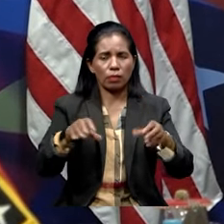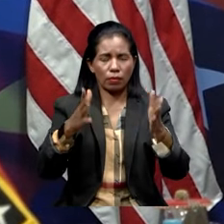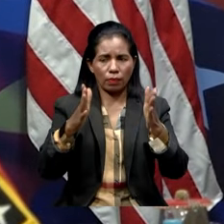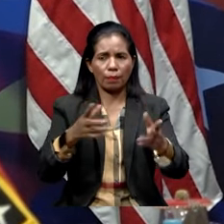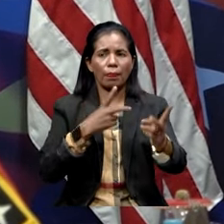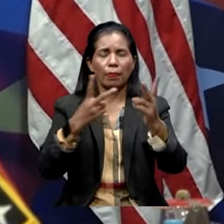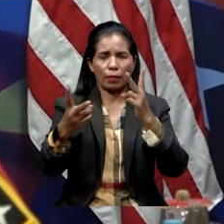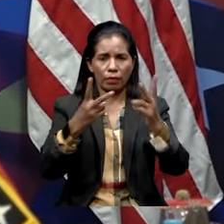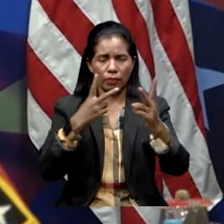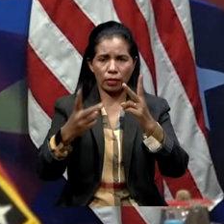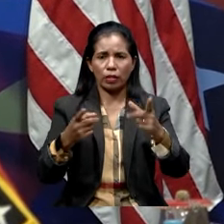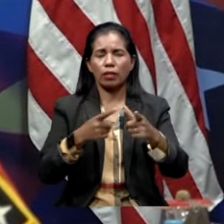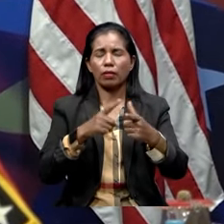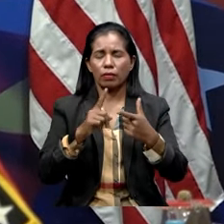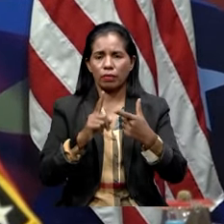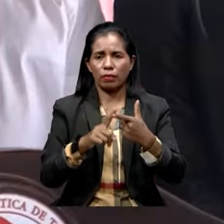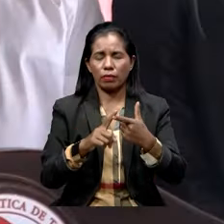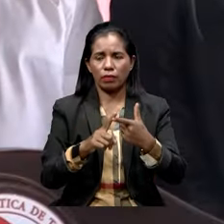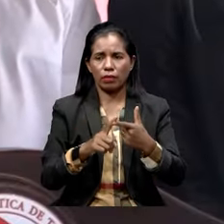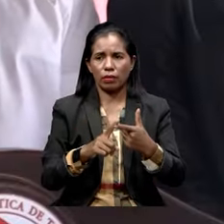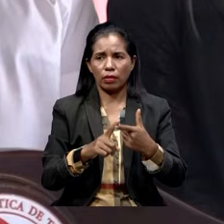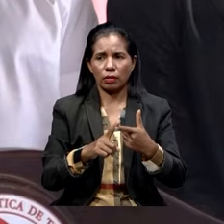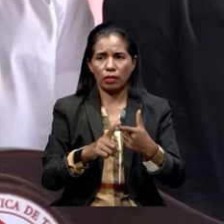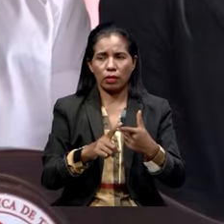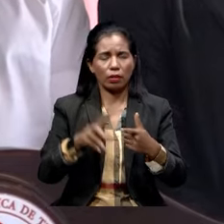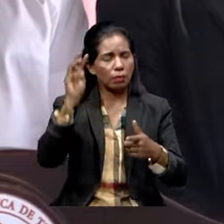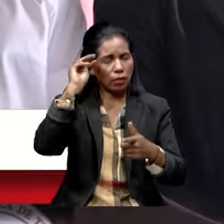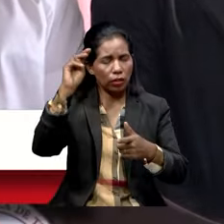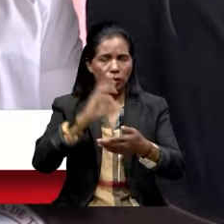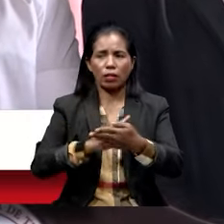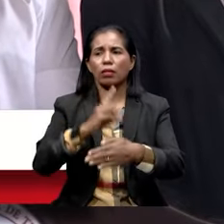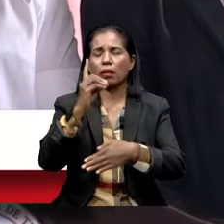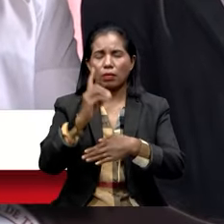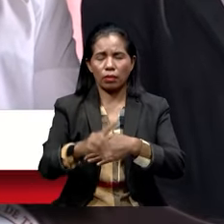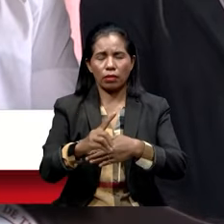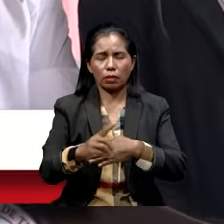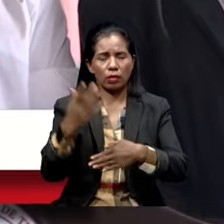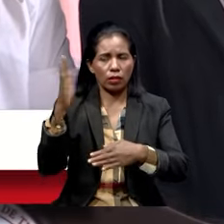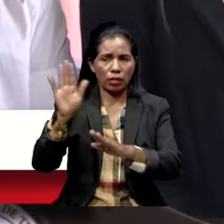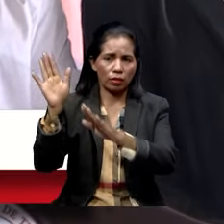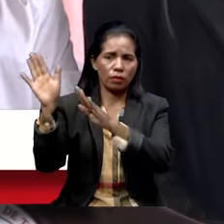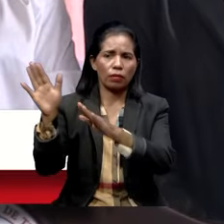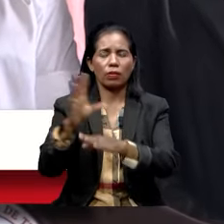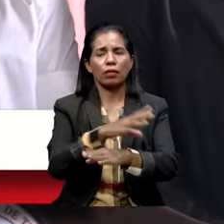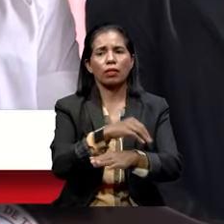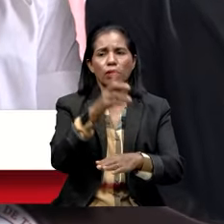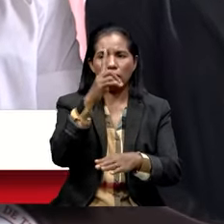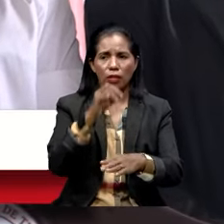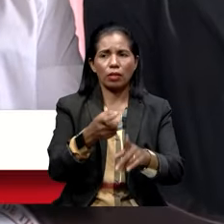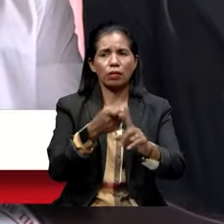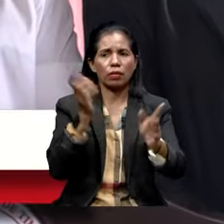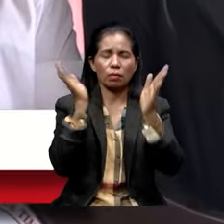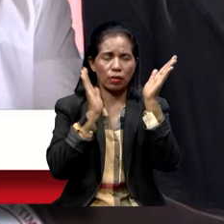visita Vice-Primeiro-Ministro e Ministro de Desenvolvimento Urbano e Rural, a Rússia e Malásia,